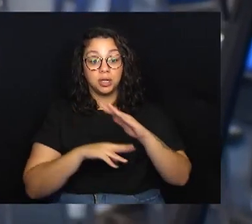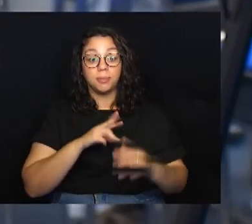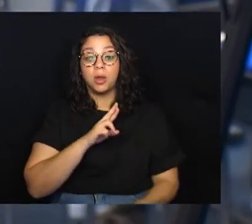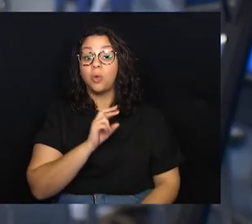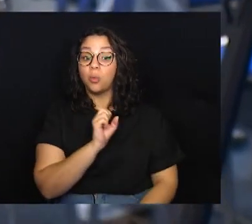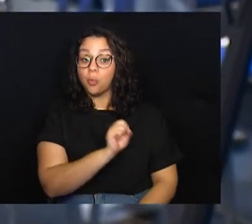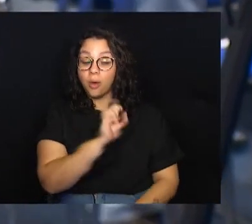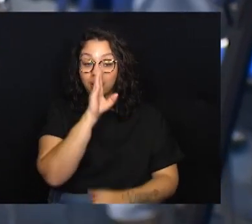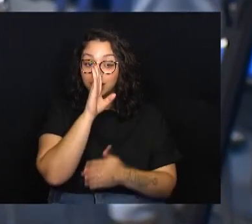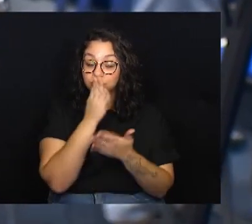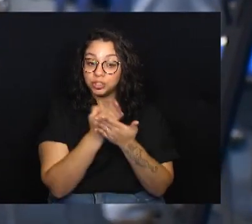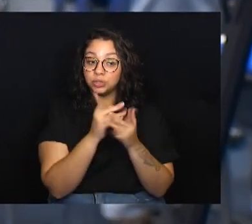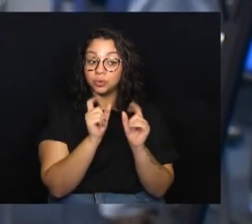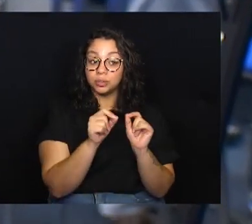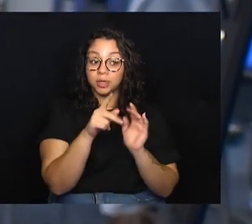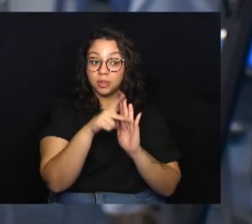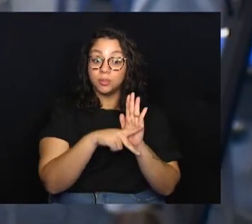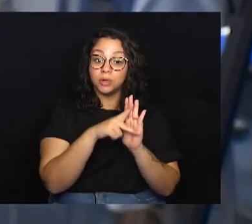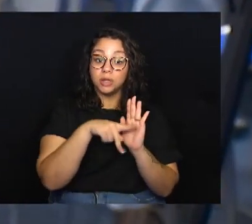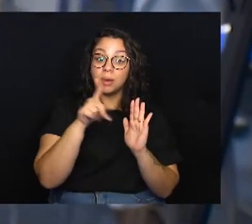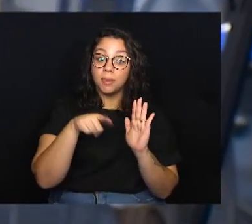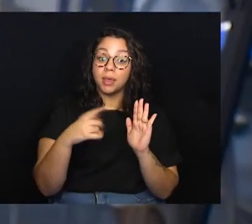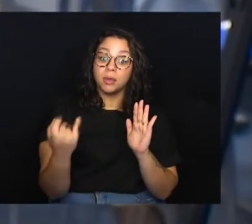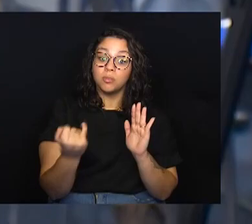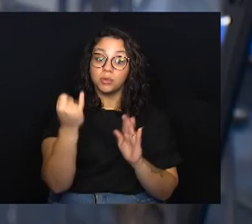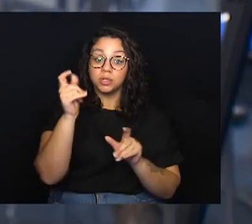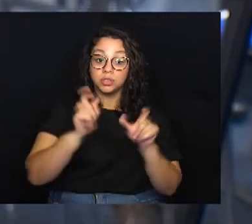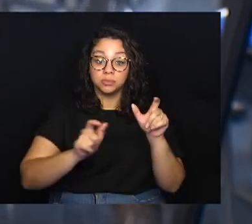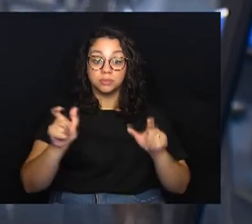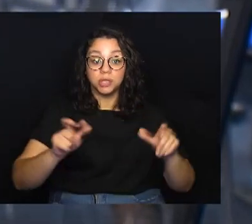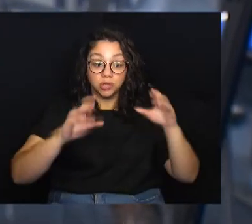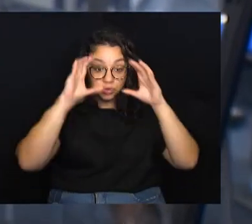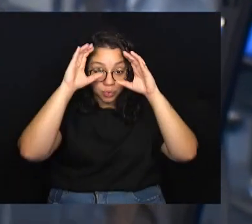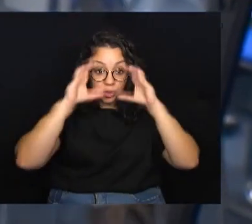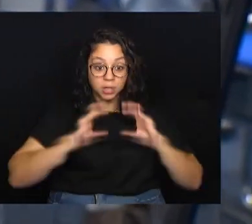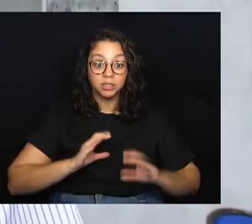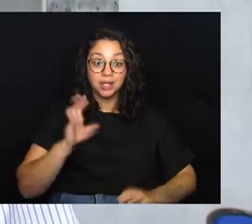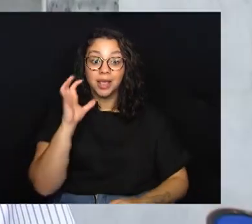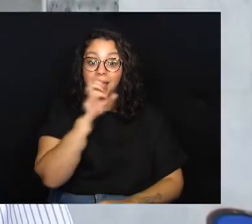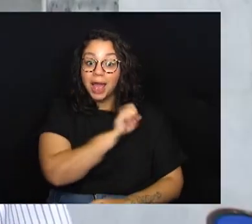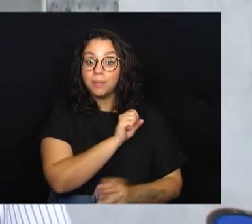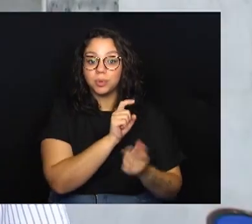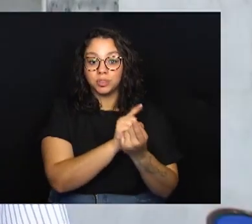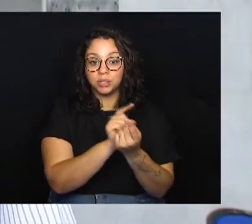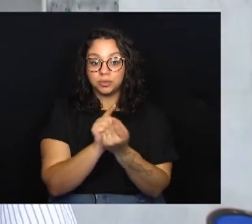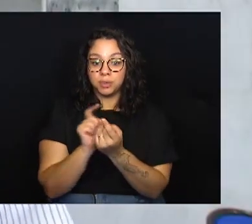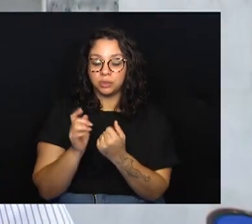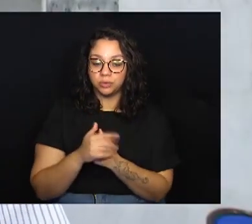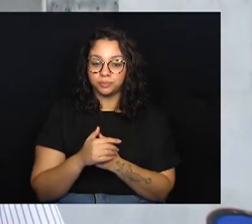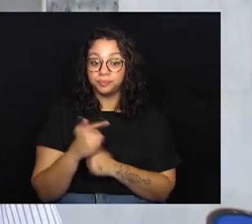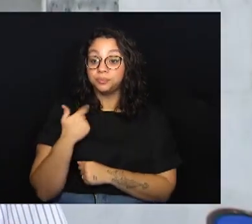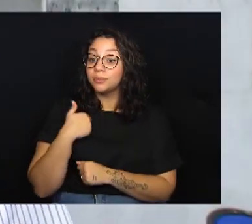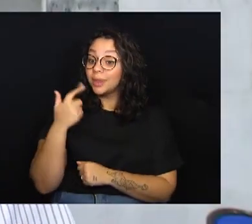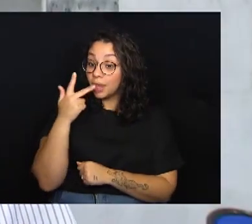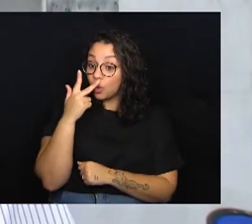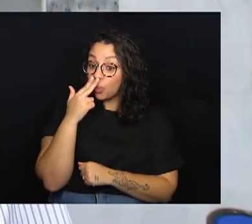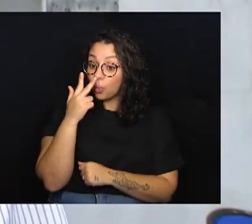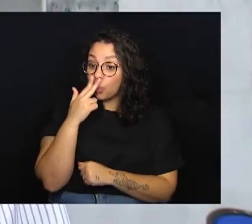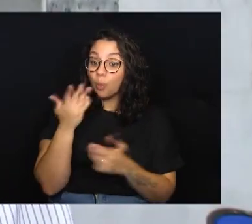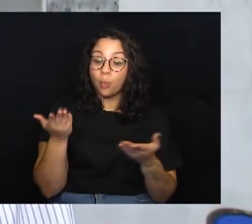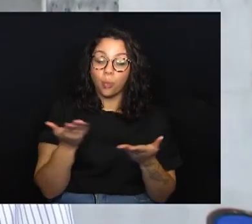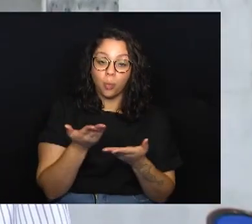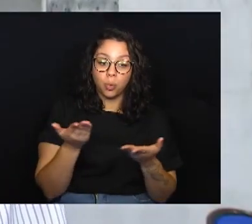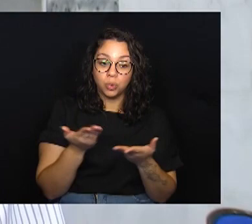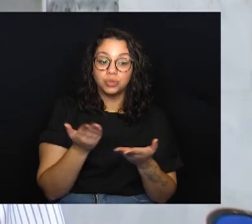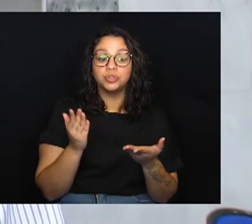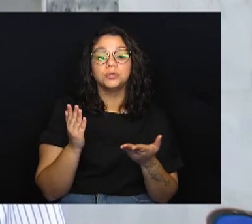que o programa será importante para que o cidadão tenha mais agilidade no atendimento. Eu acho que hoje essa plataforma que a